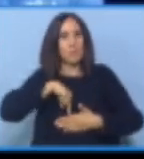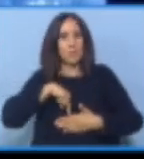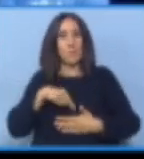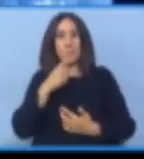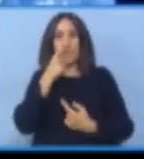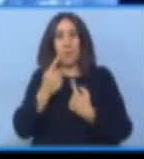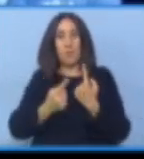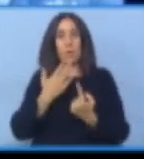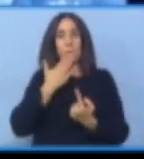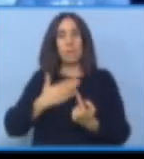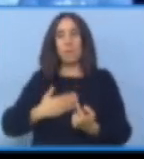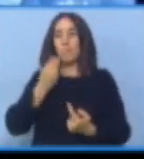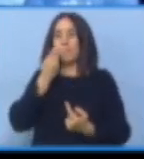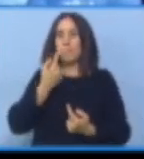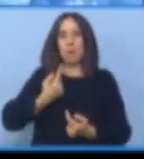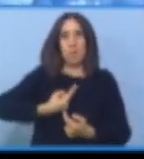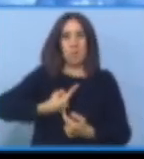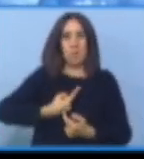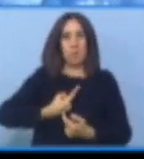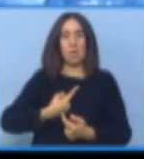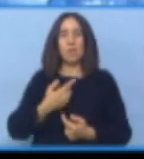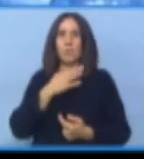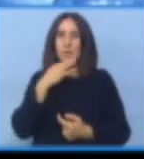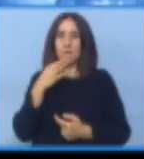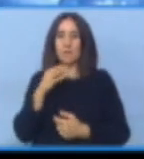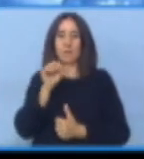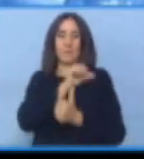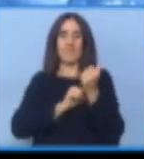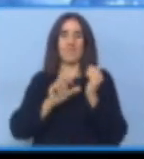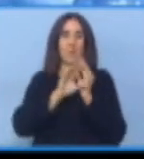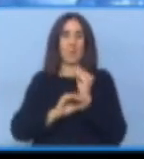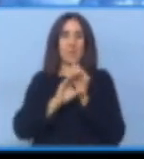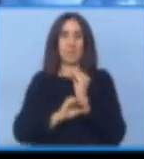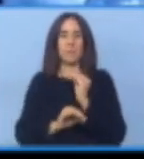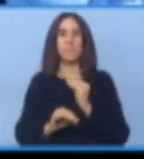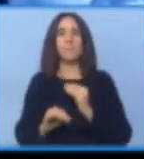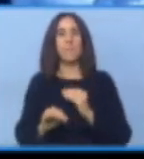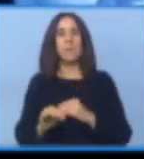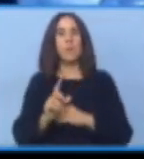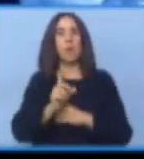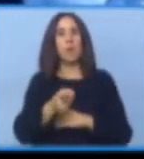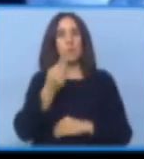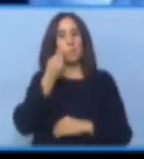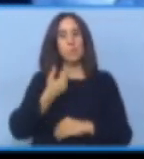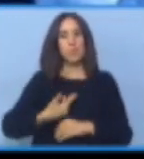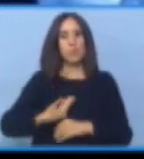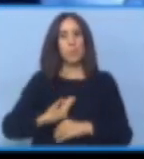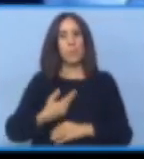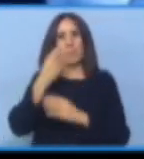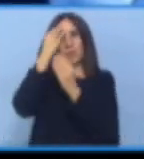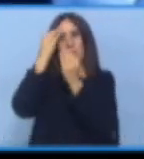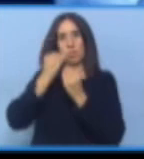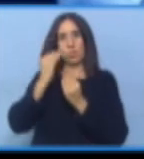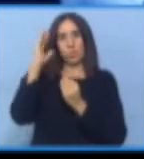fez aquilo que eu sou. E, curiosamente, voltando ao início da nossa conversa, aquilo que eu sou, a grande educação